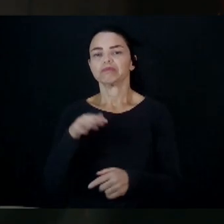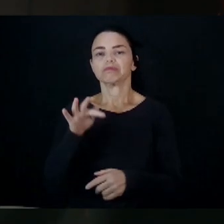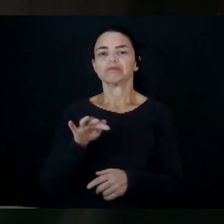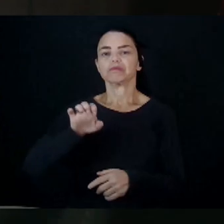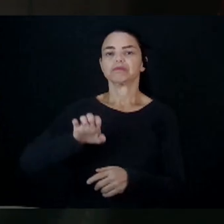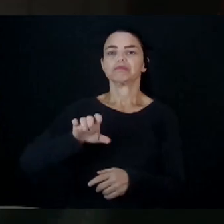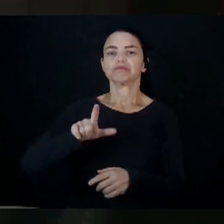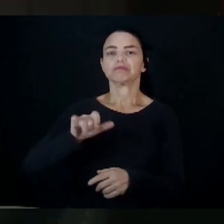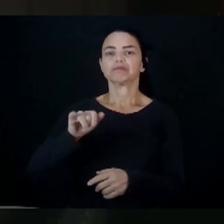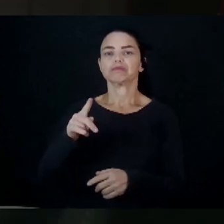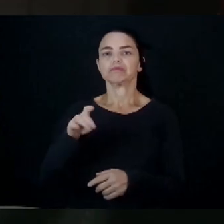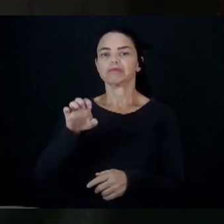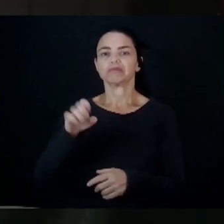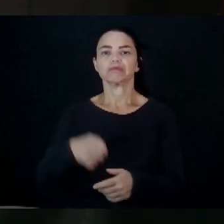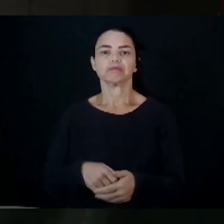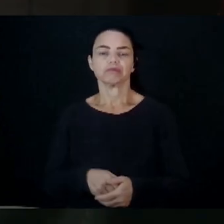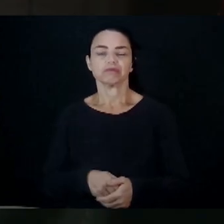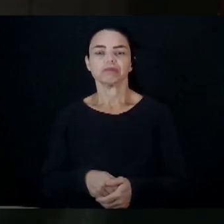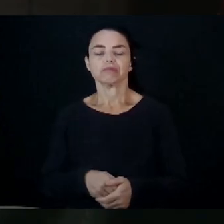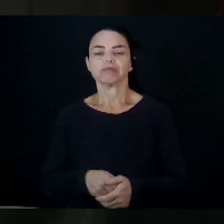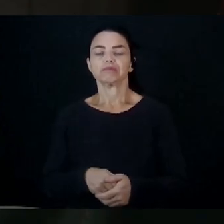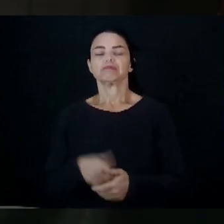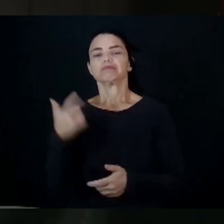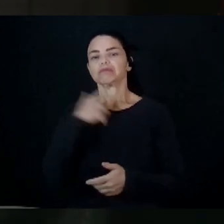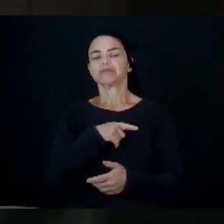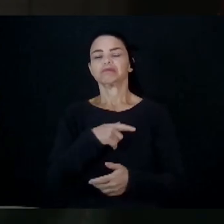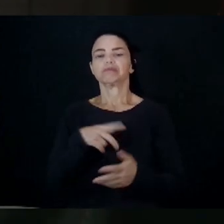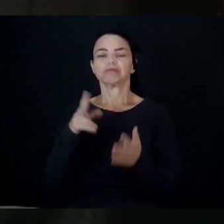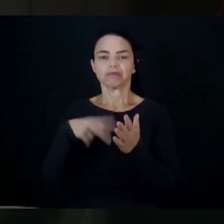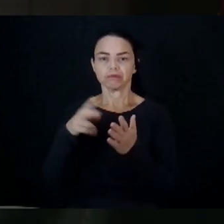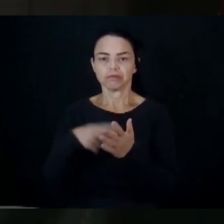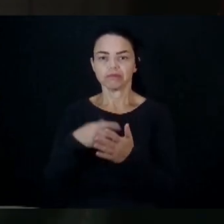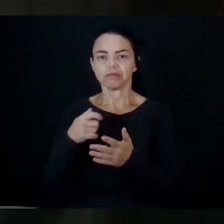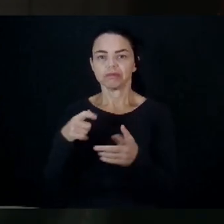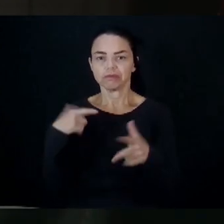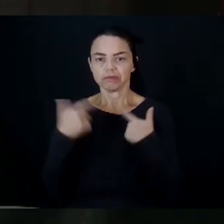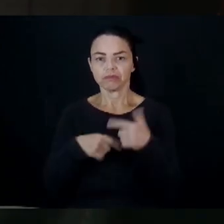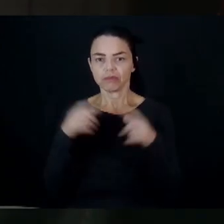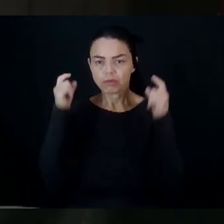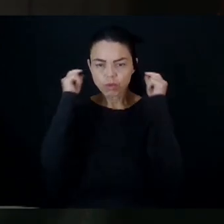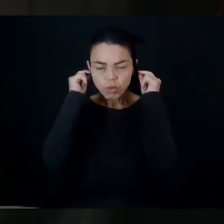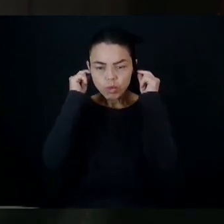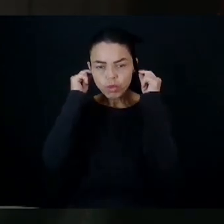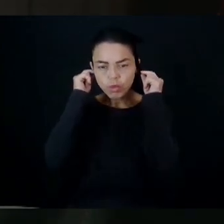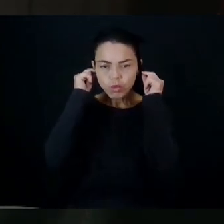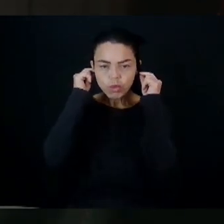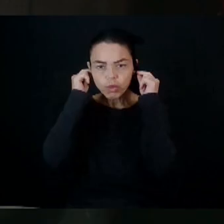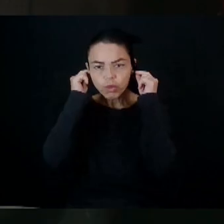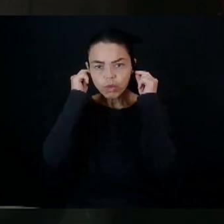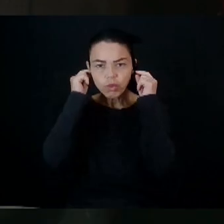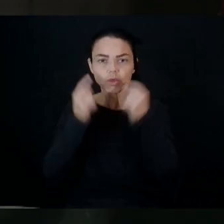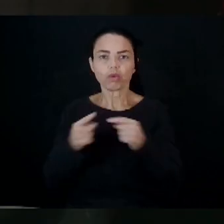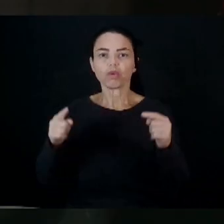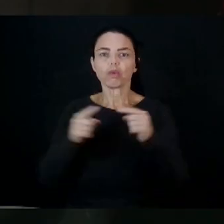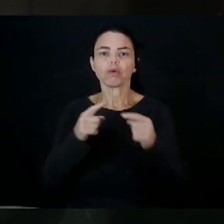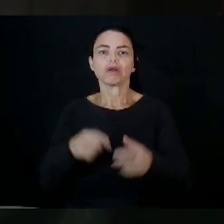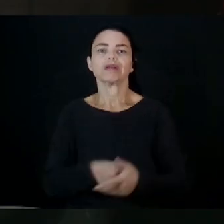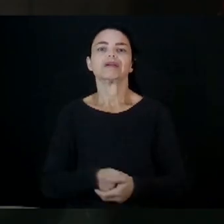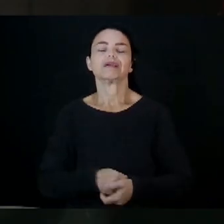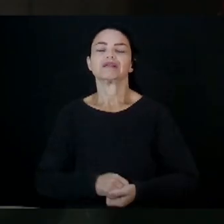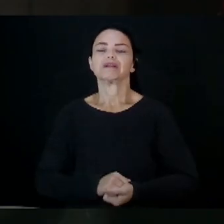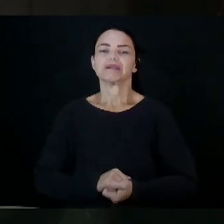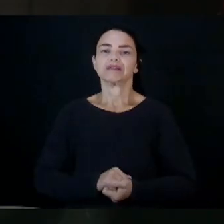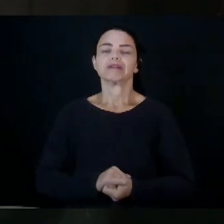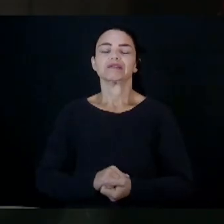Chapadão. Só consigo ler ou trabalhar se estiver com fone de ouvido, tocando música instrumental. Uau! Esse ruído